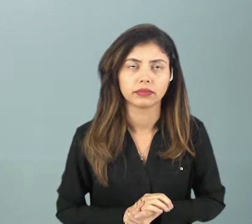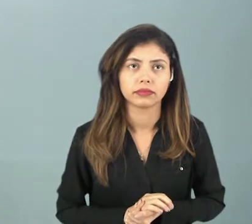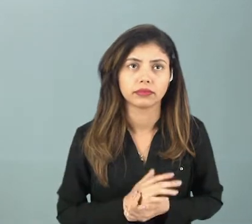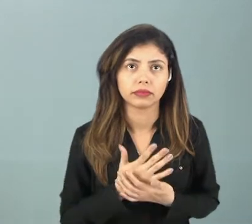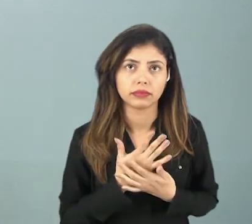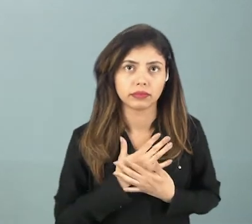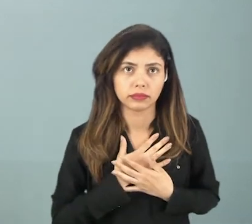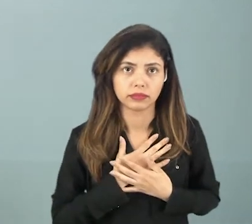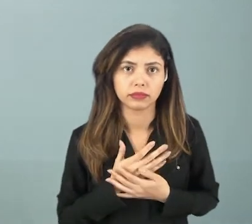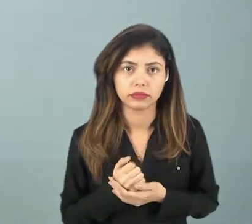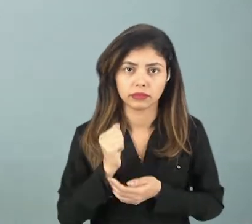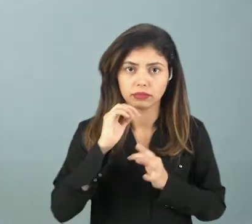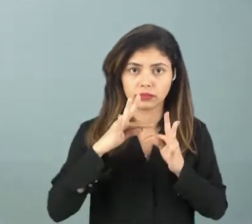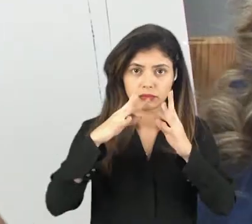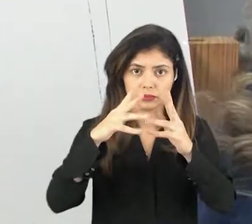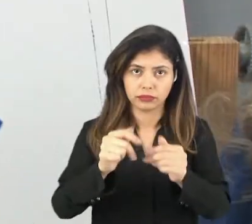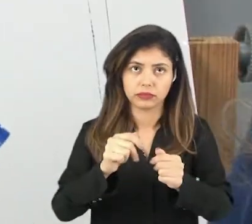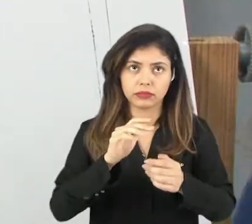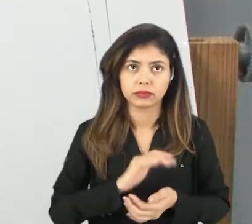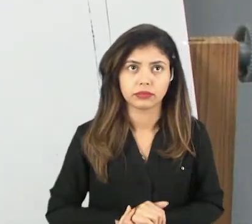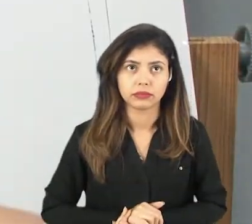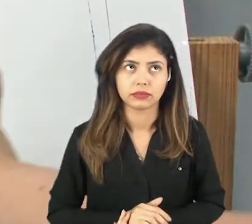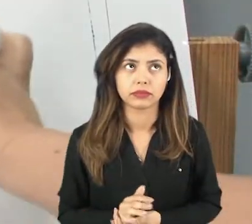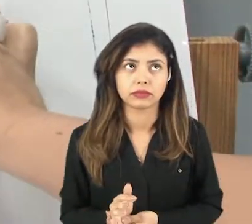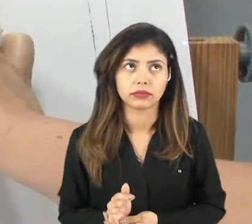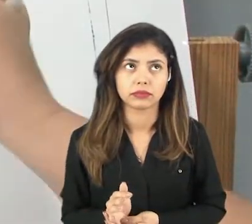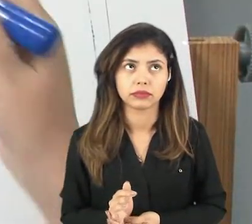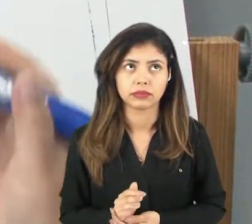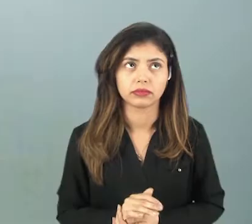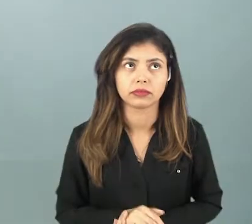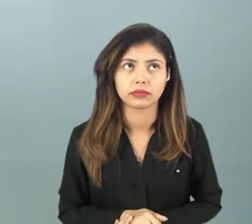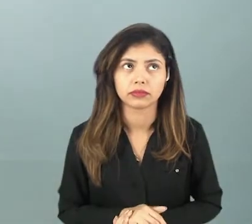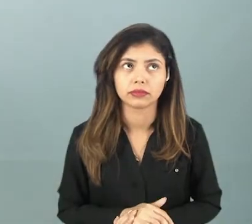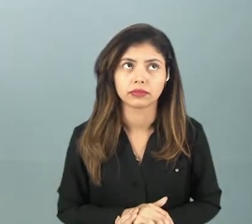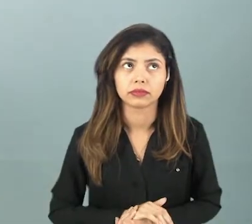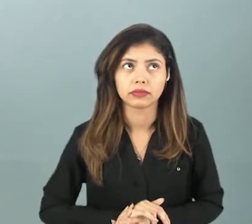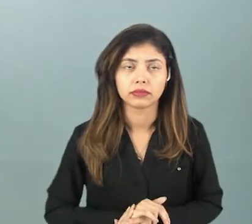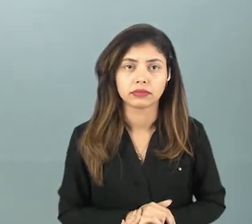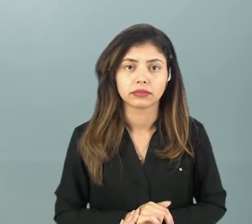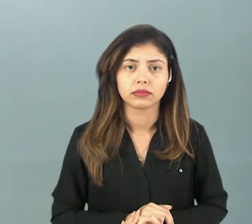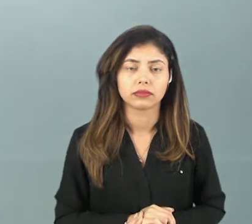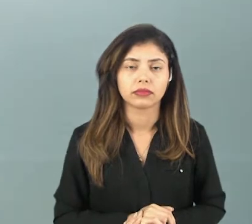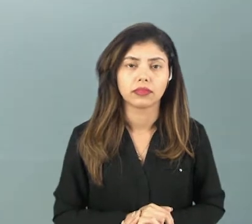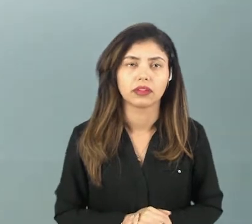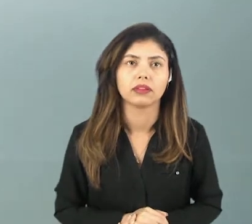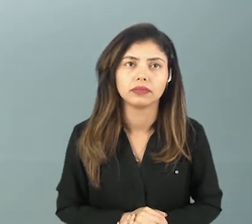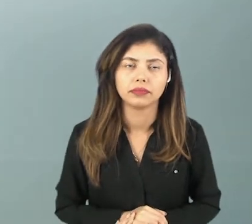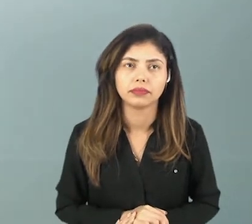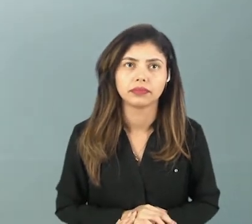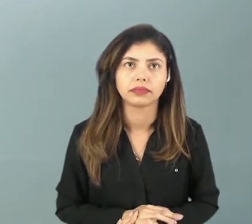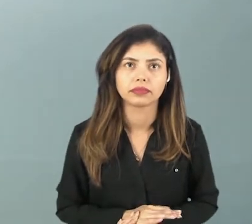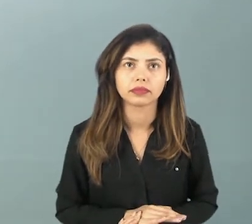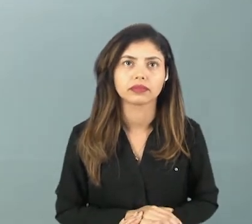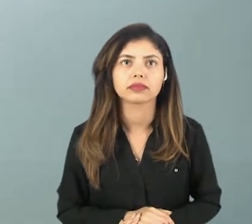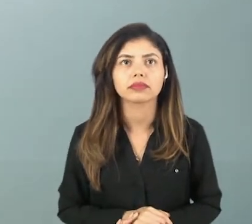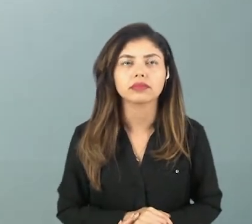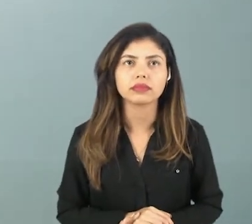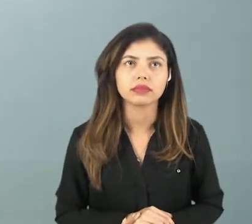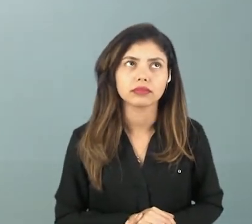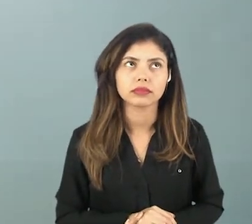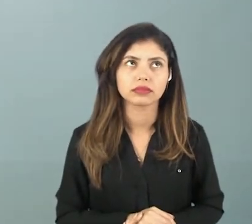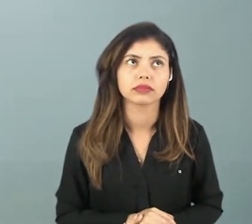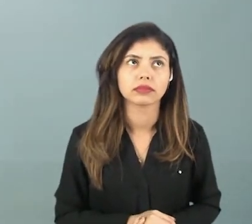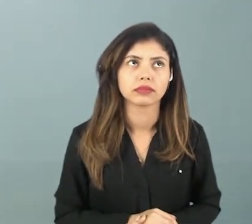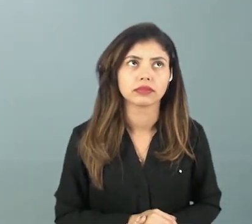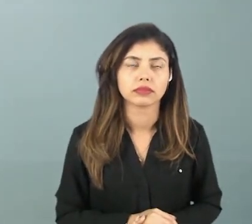meu total. 4 personagens, não é? E aí nós temos, quem são esses